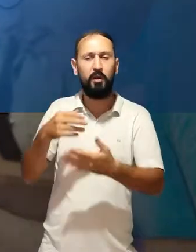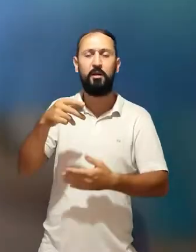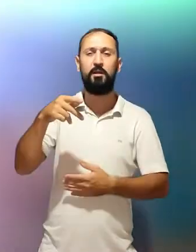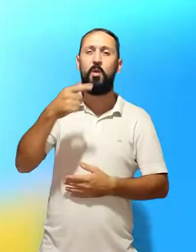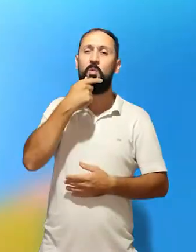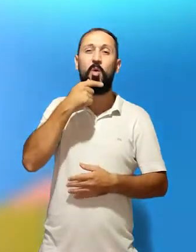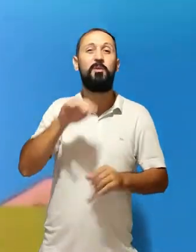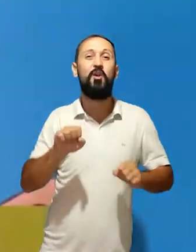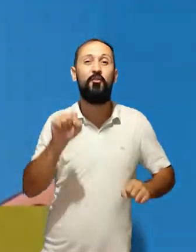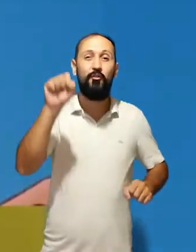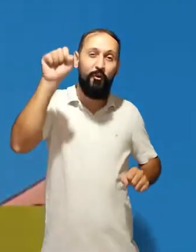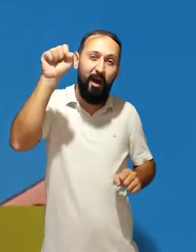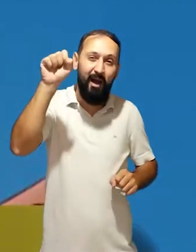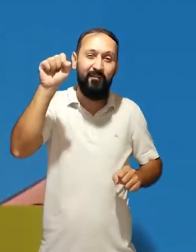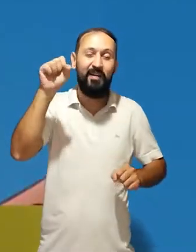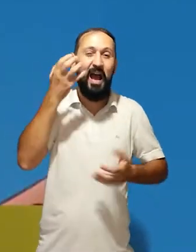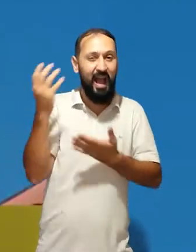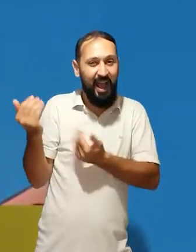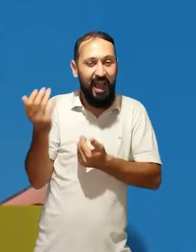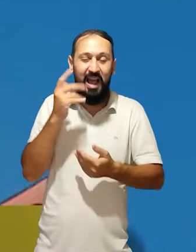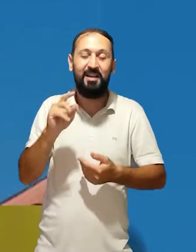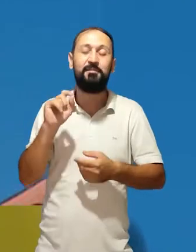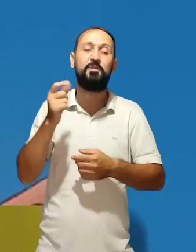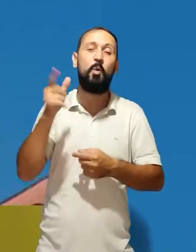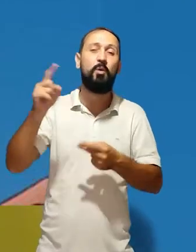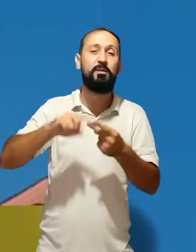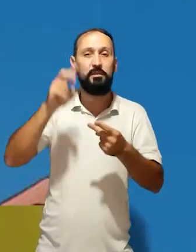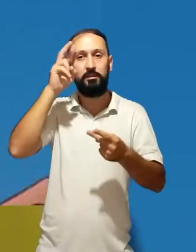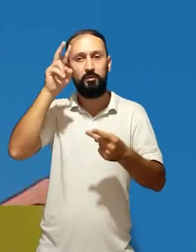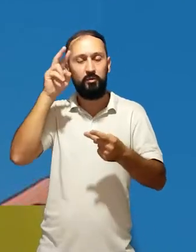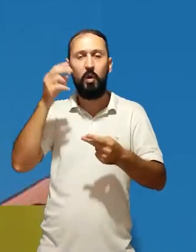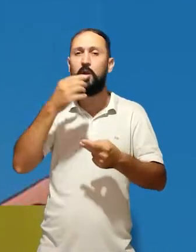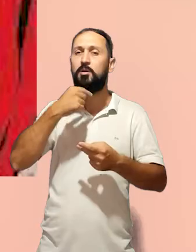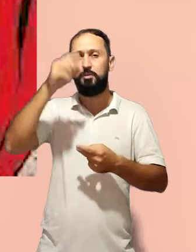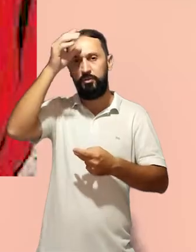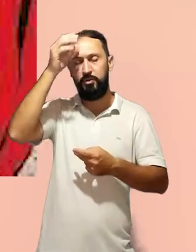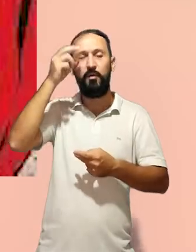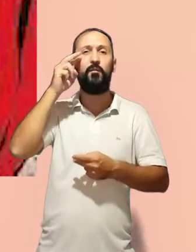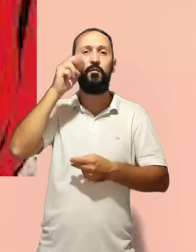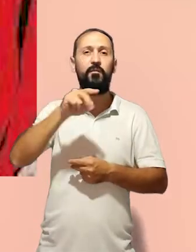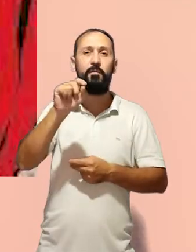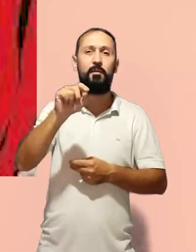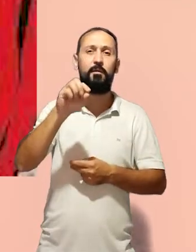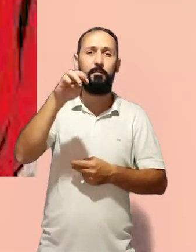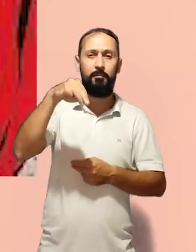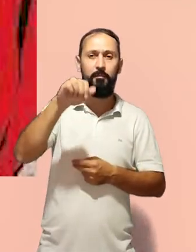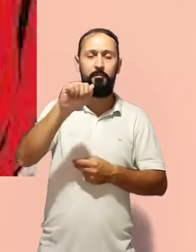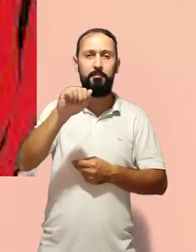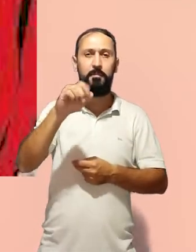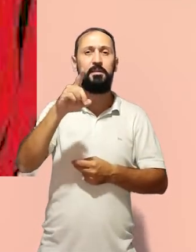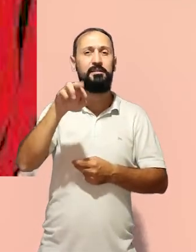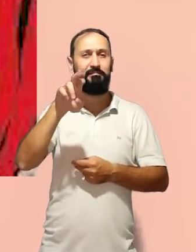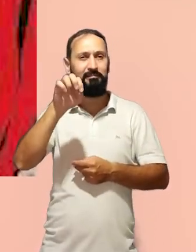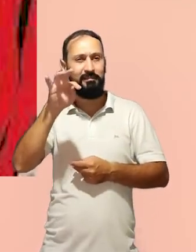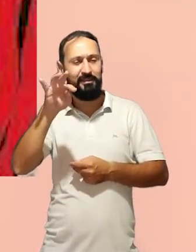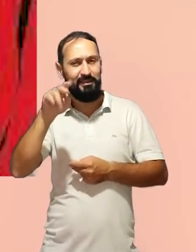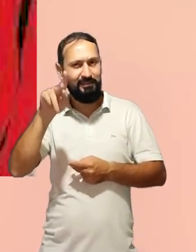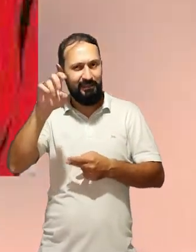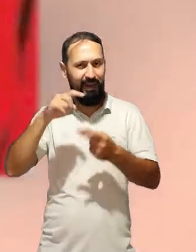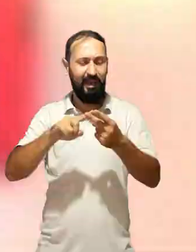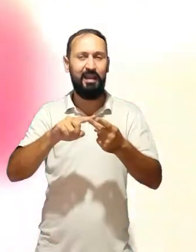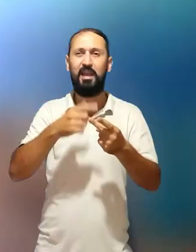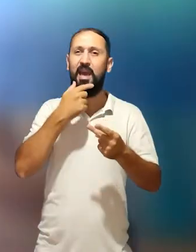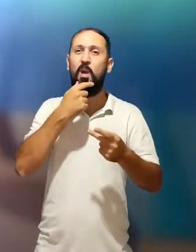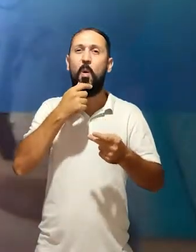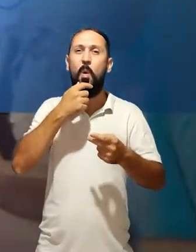de Peter Pan, né? E junto com isso eu tinha histórias do que outros tios meus também assistiam, que eram o Mandrake, que era o Tarzan,